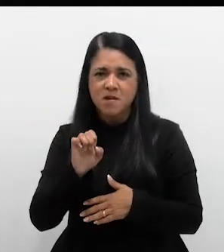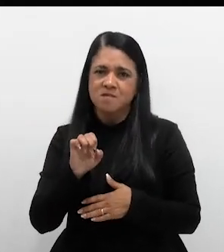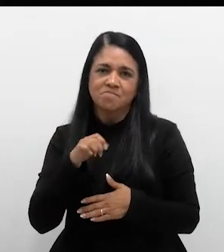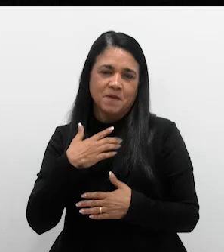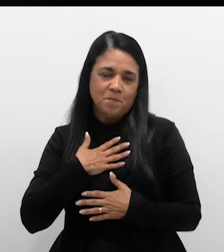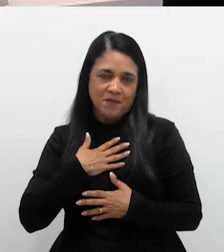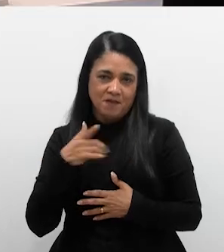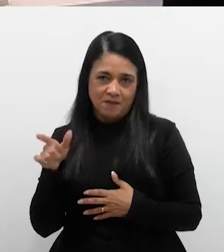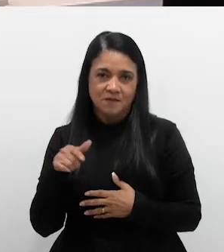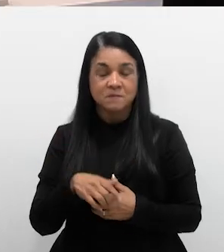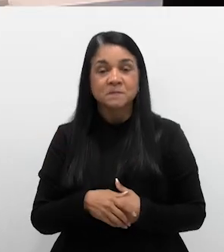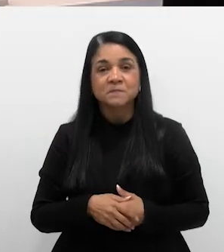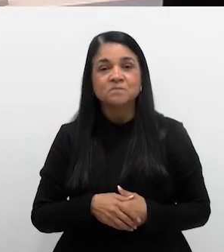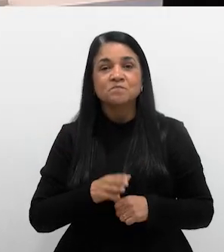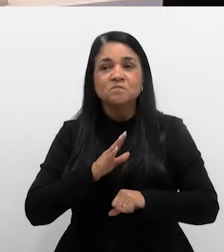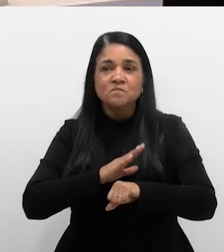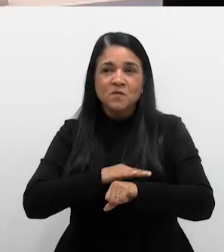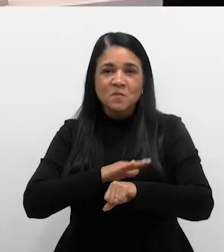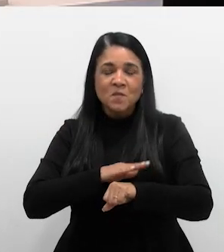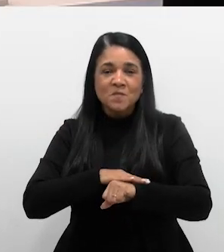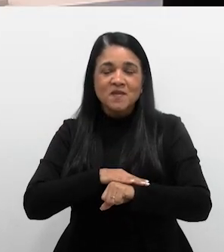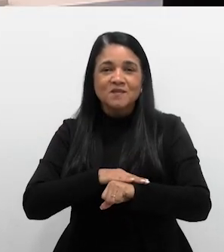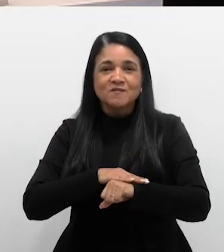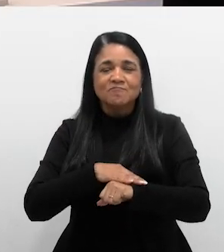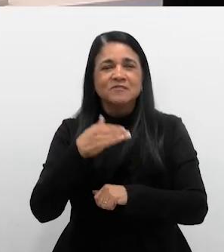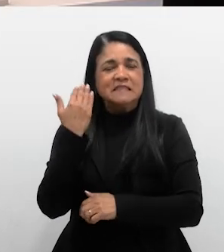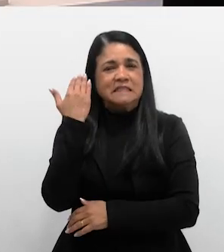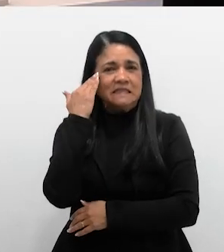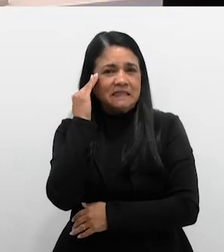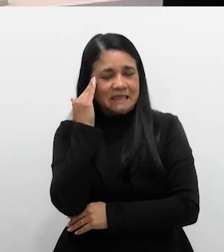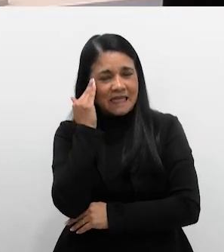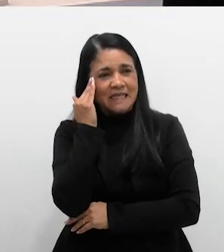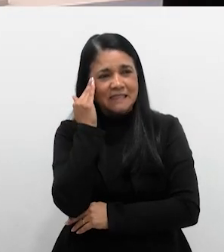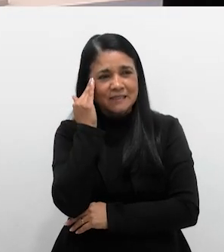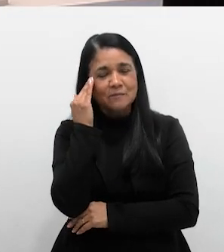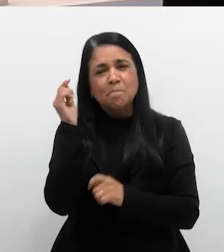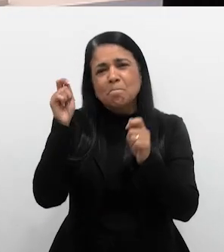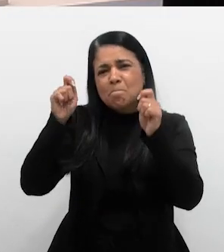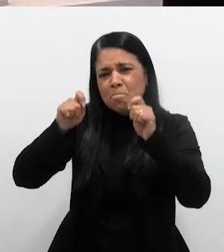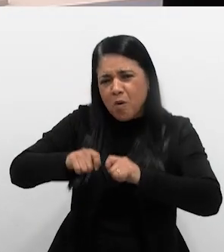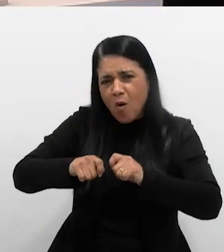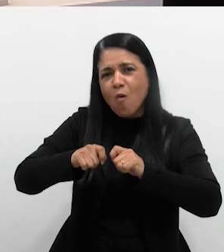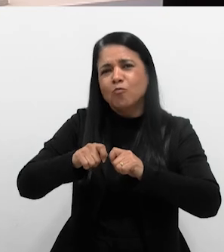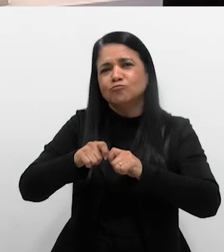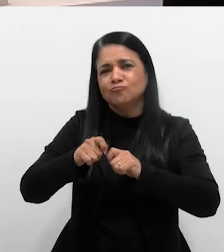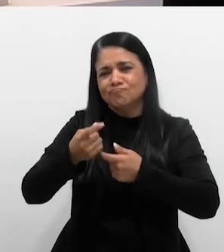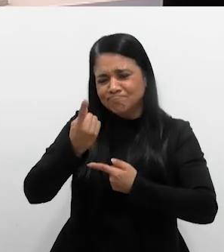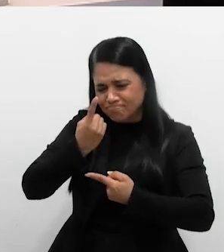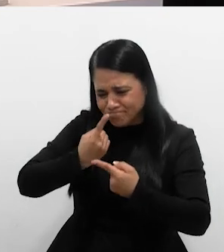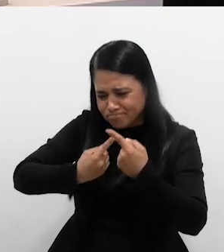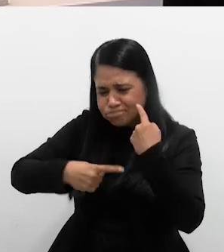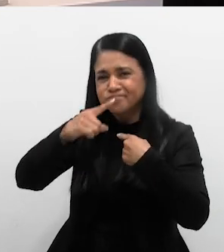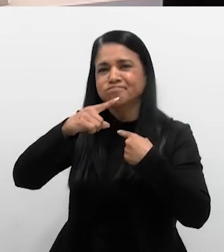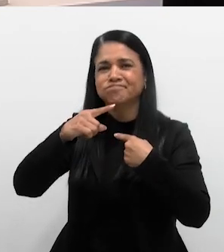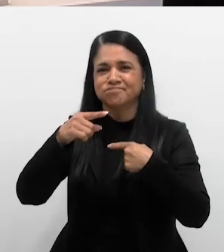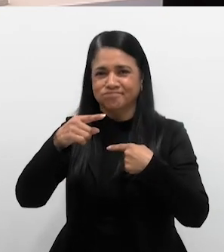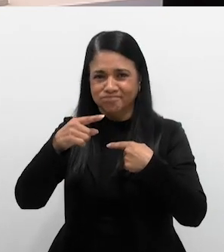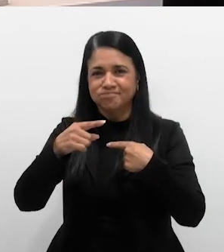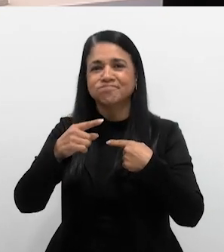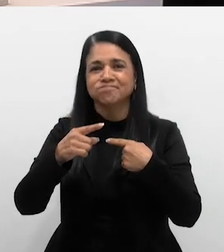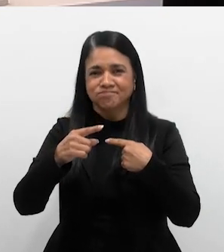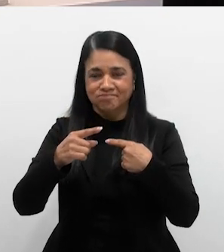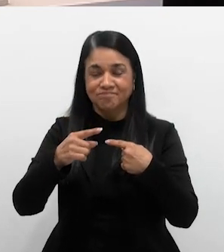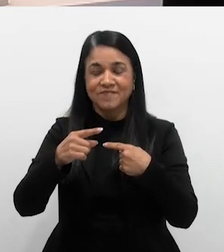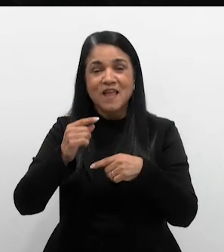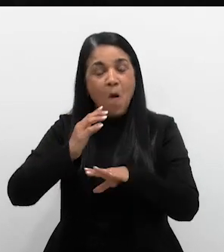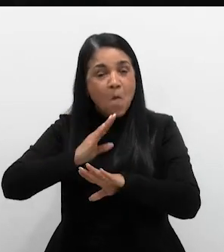mãe, realmente. Esse é um momento que a gente começa a entender que a gente pode chegar lá, né? É, Tem